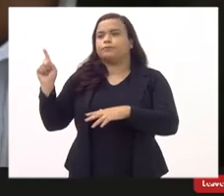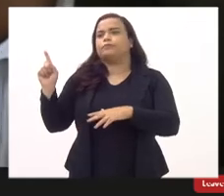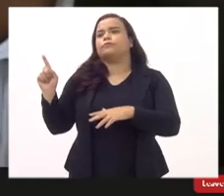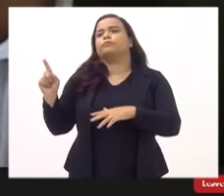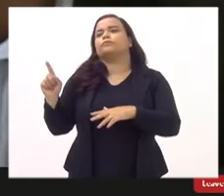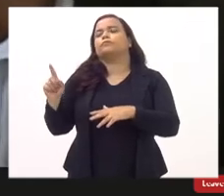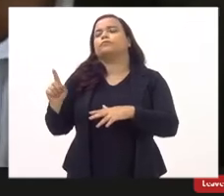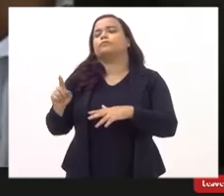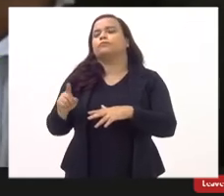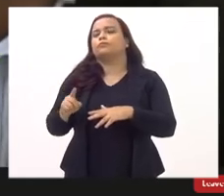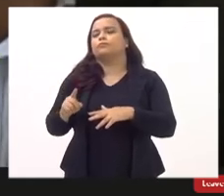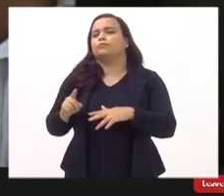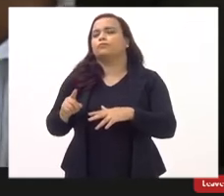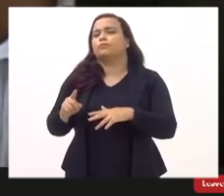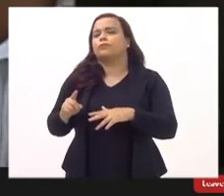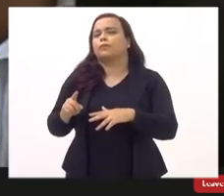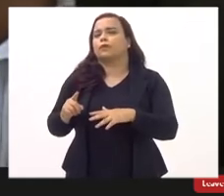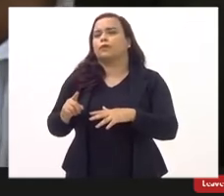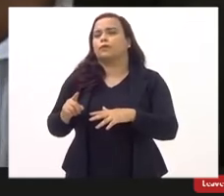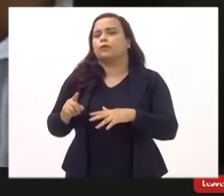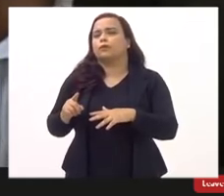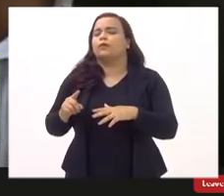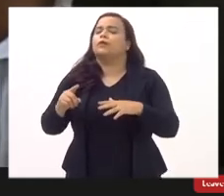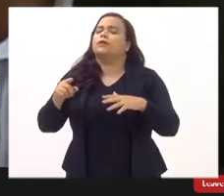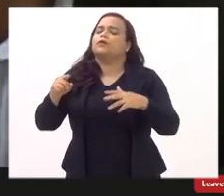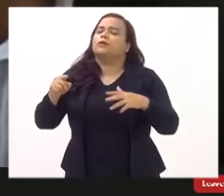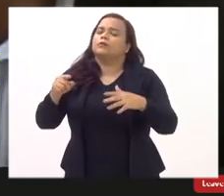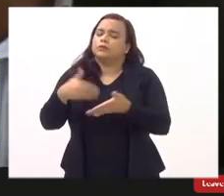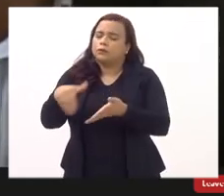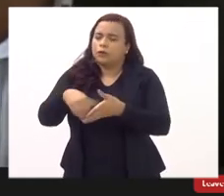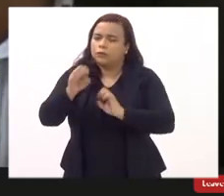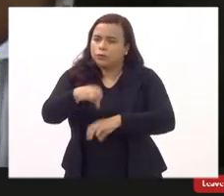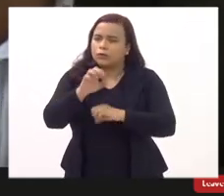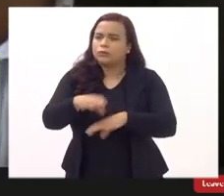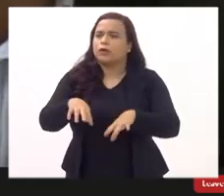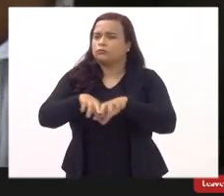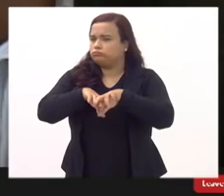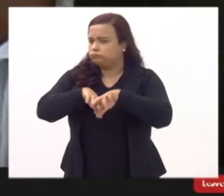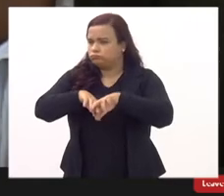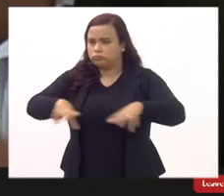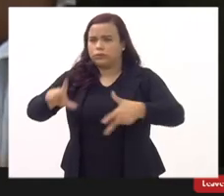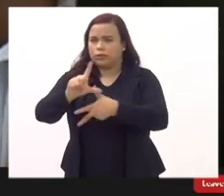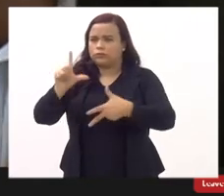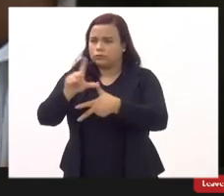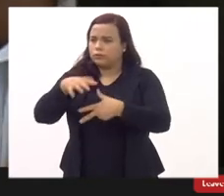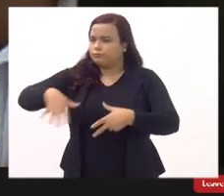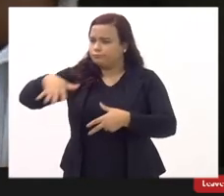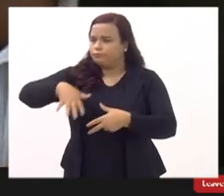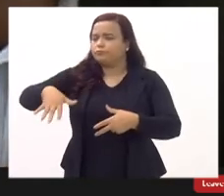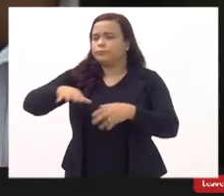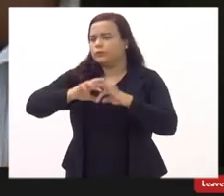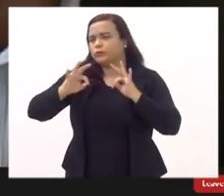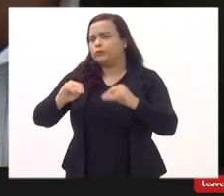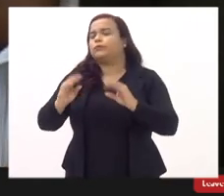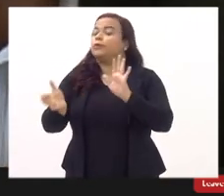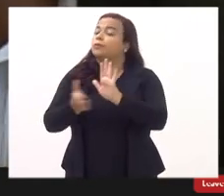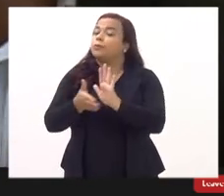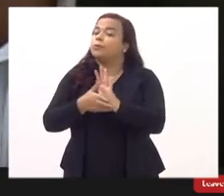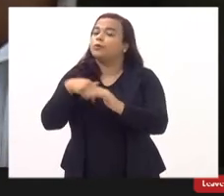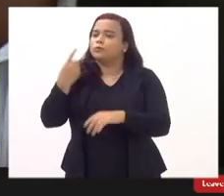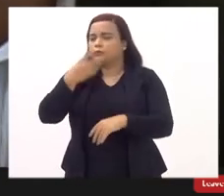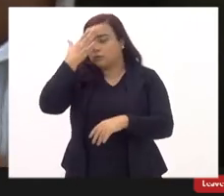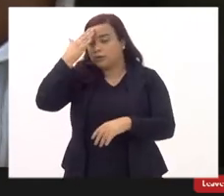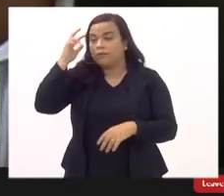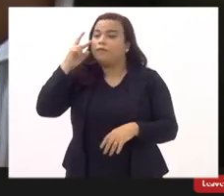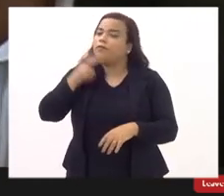de Educação, pelo vice-presidente da Casa. Então, a proposta, né, que a gente tem,